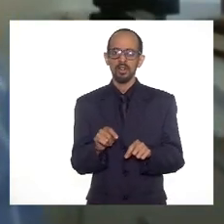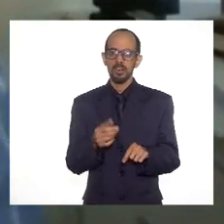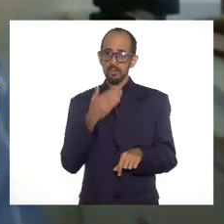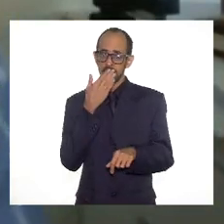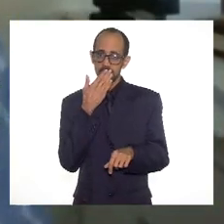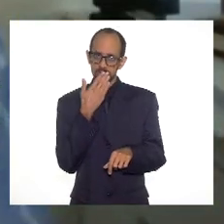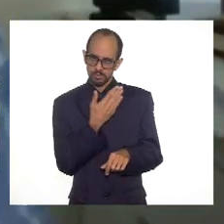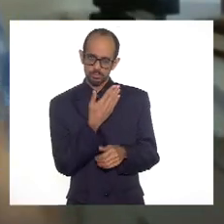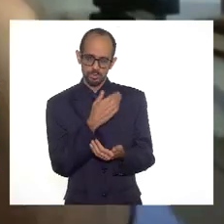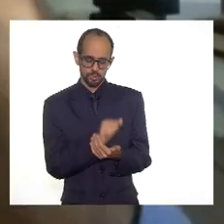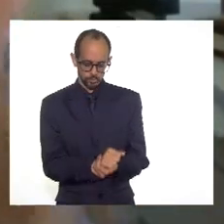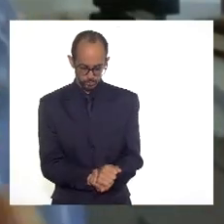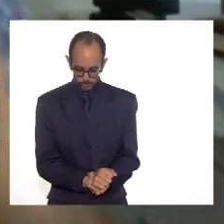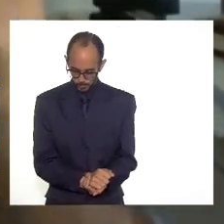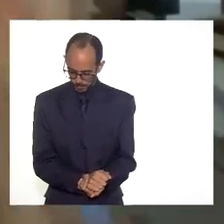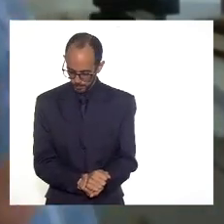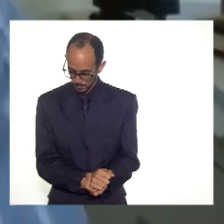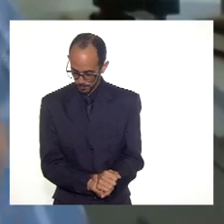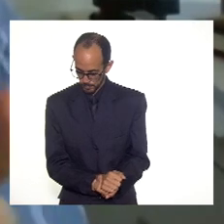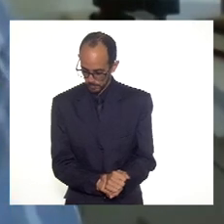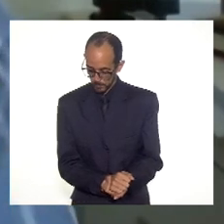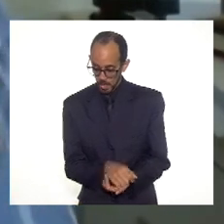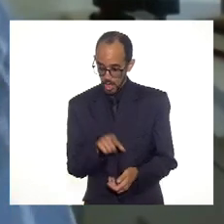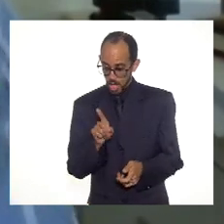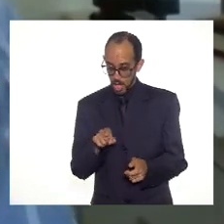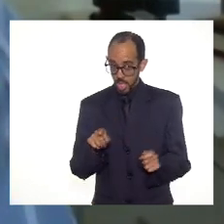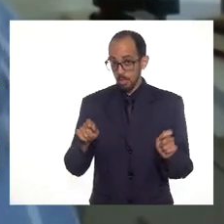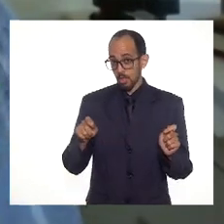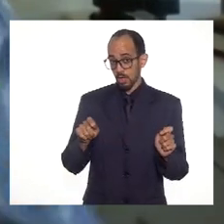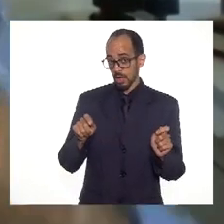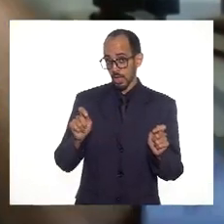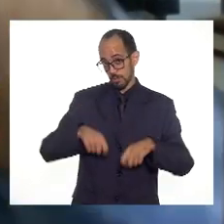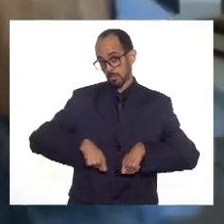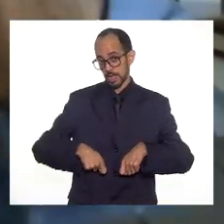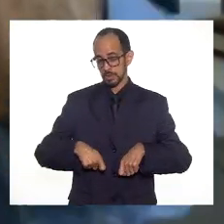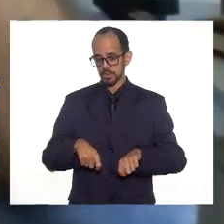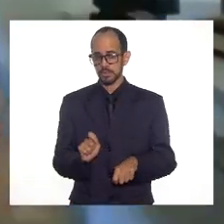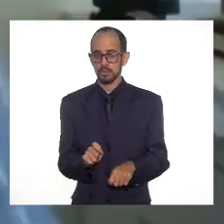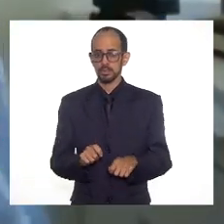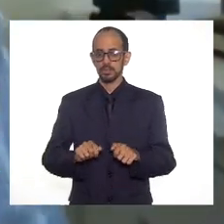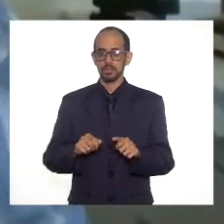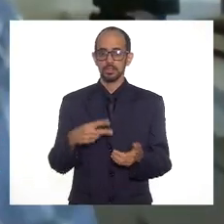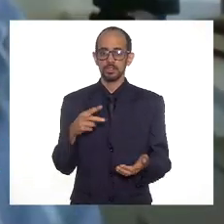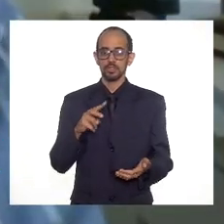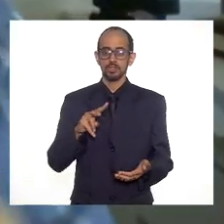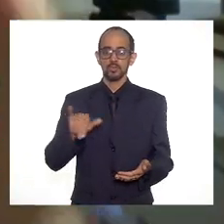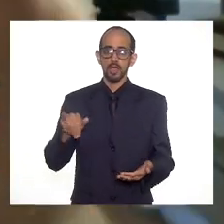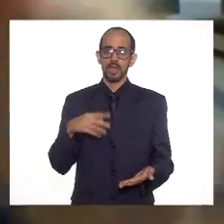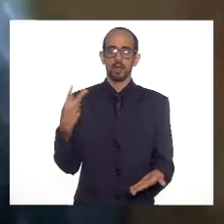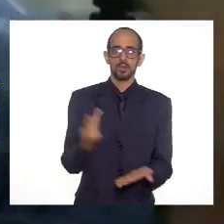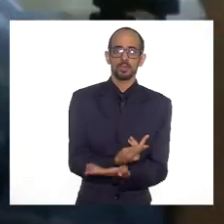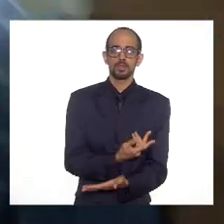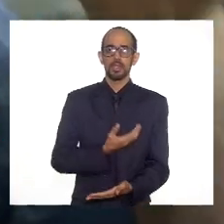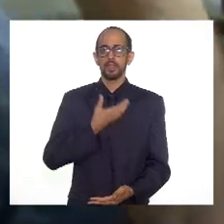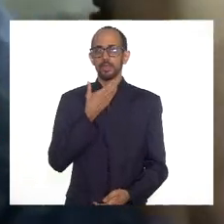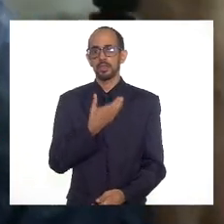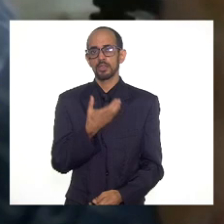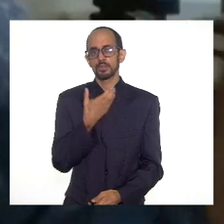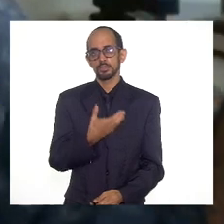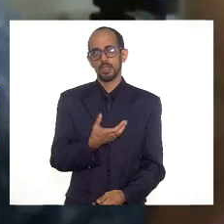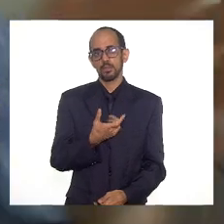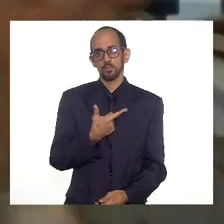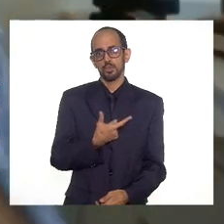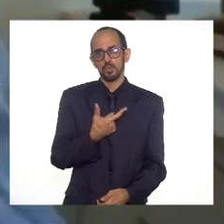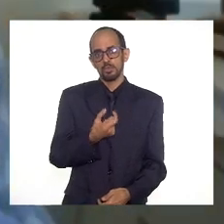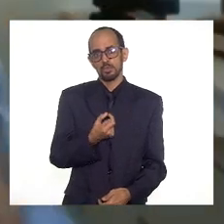pedido. Possivelmente ocorrerá no mês de dezembro de 2021. Somei